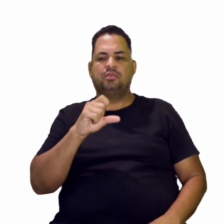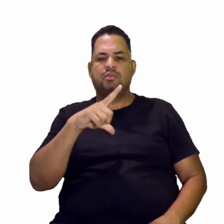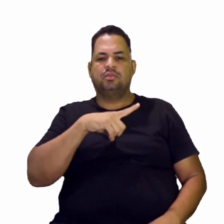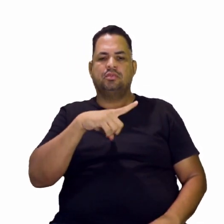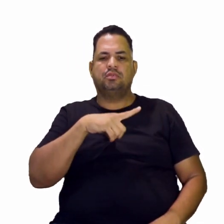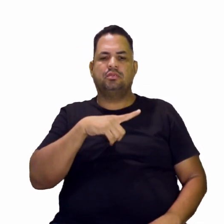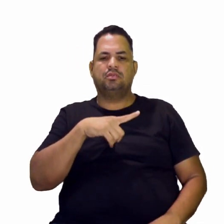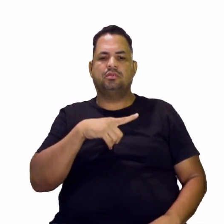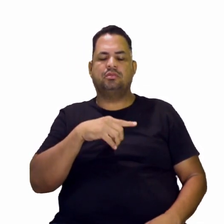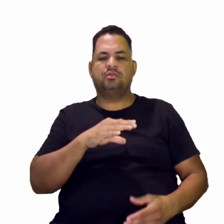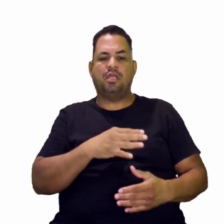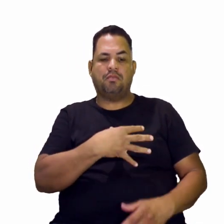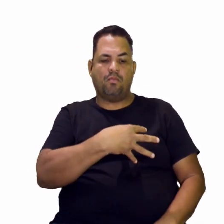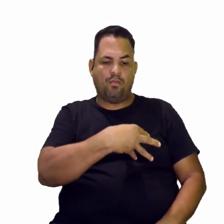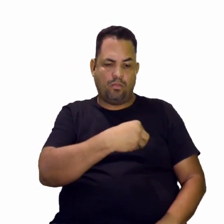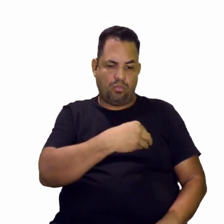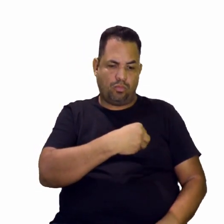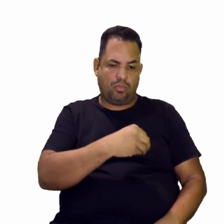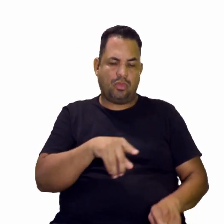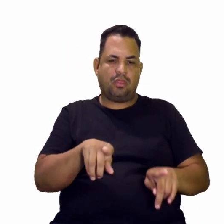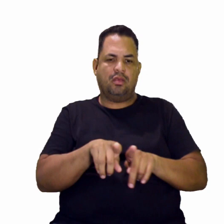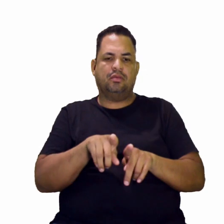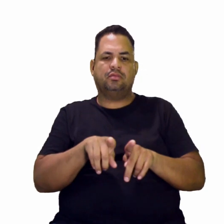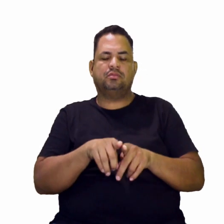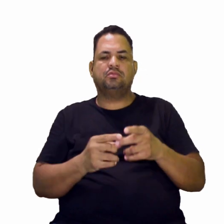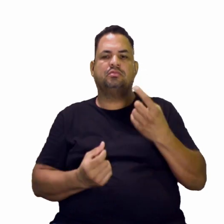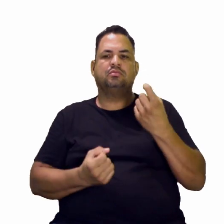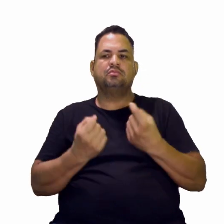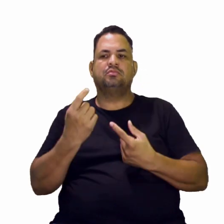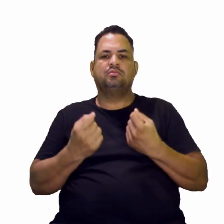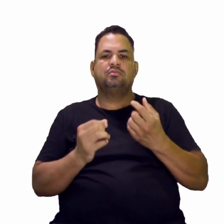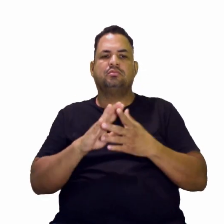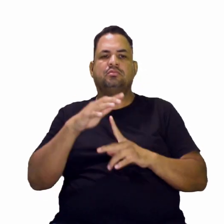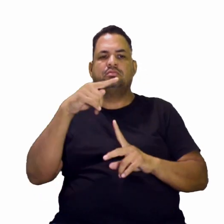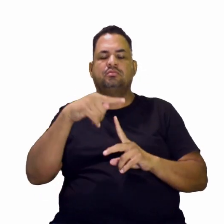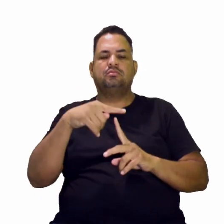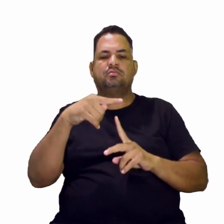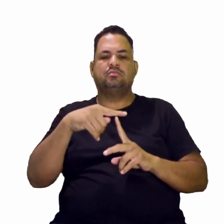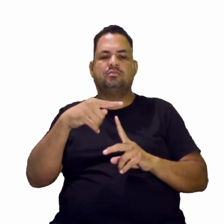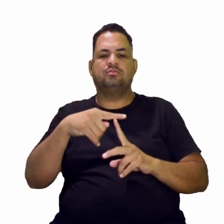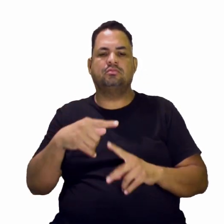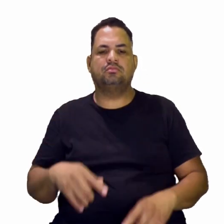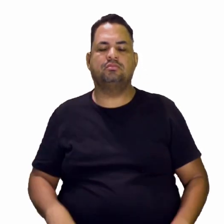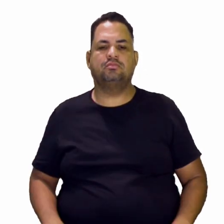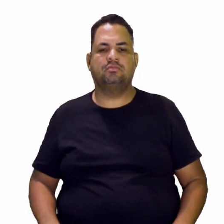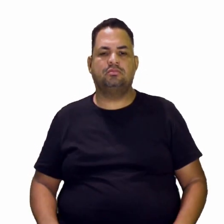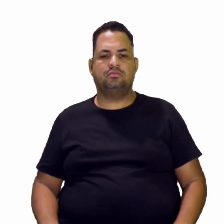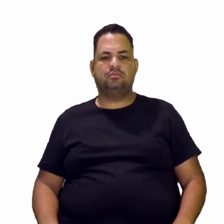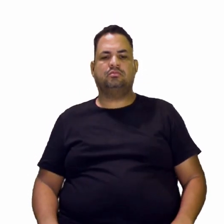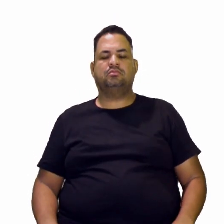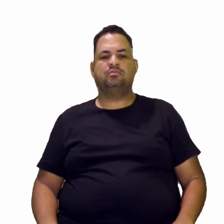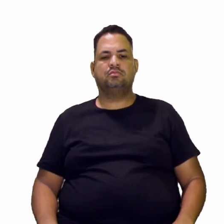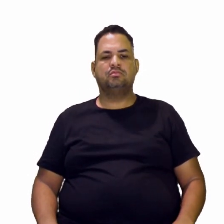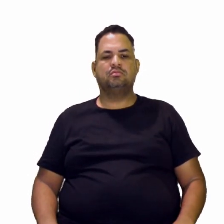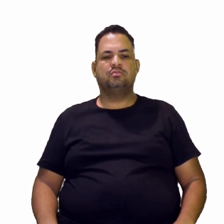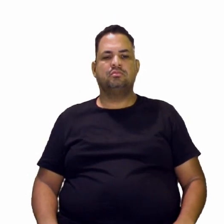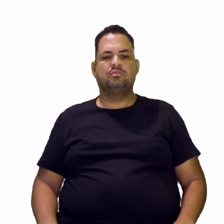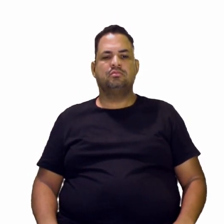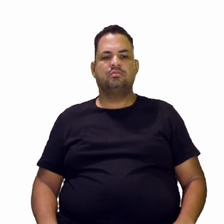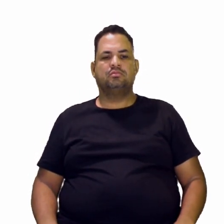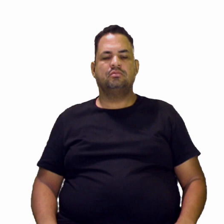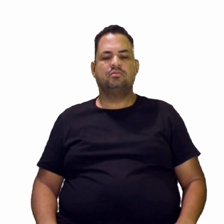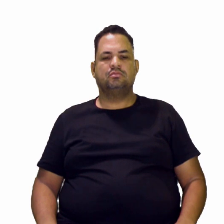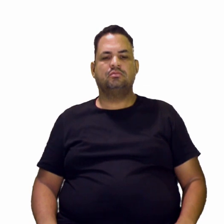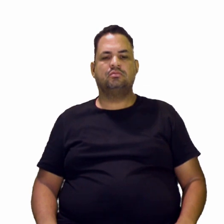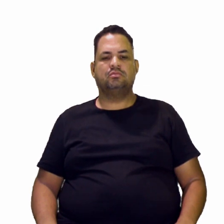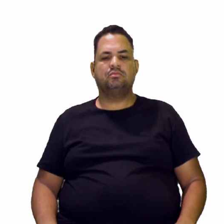Nós temos mamíferos, né, em alguns tipos de água, em rios, né,